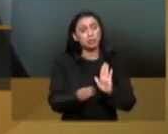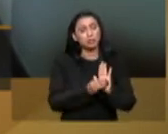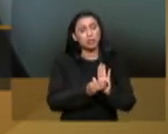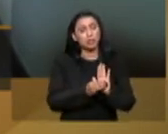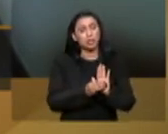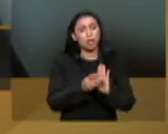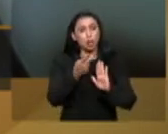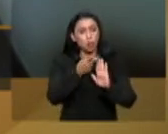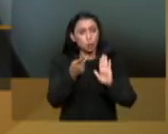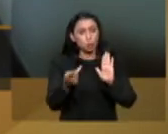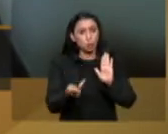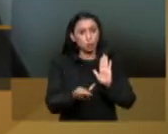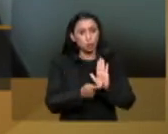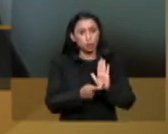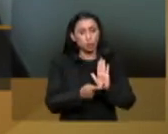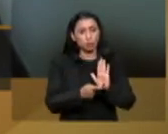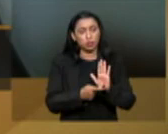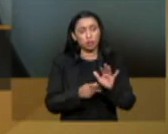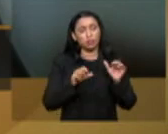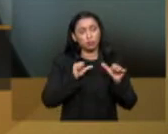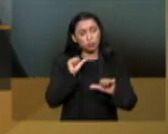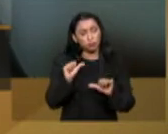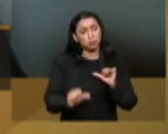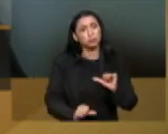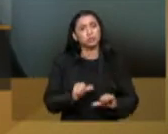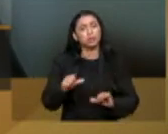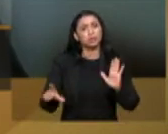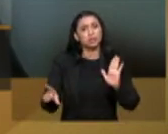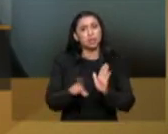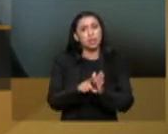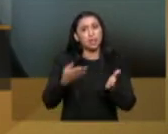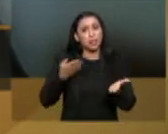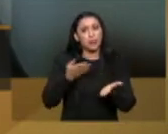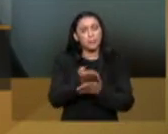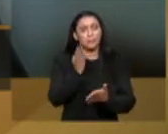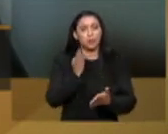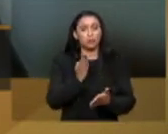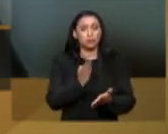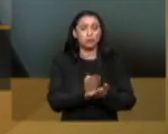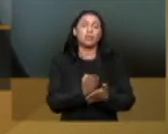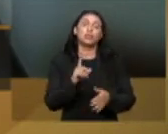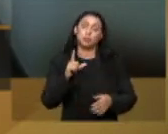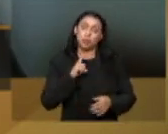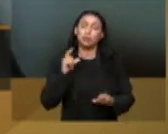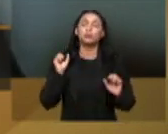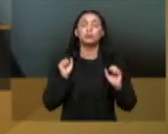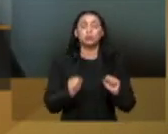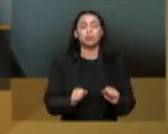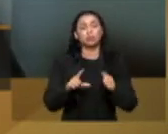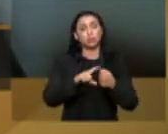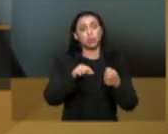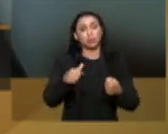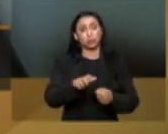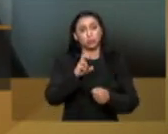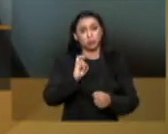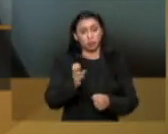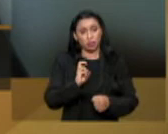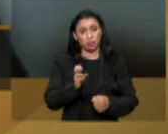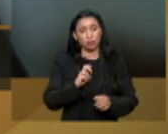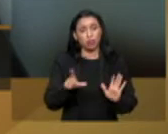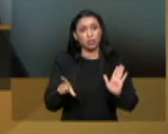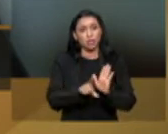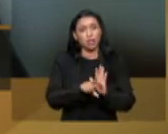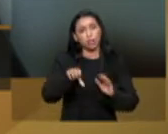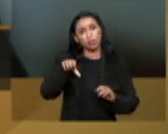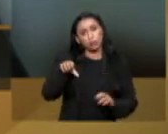o projeto de lei de conversão e a lei aprovada, parágrafo 10 do artigo 5º, da